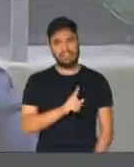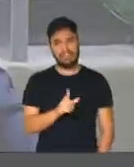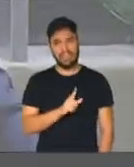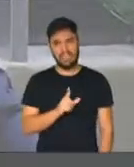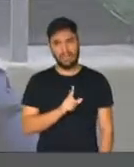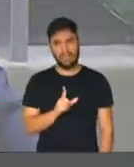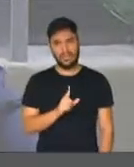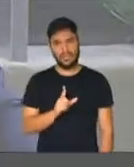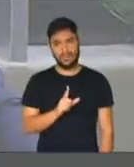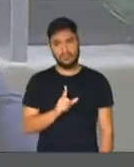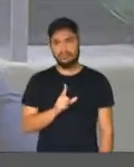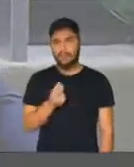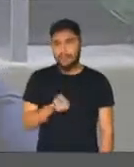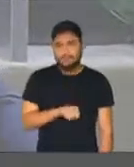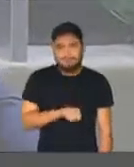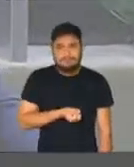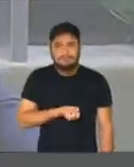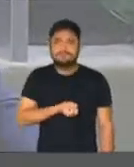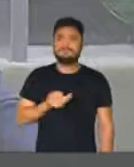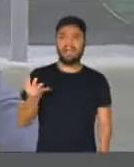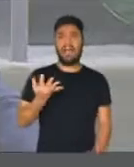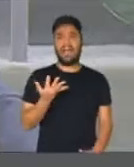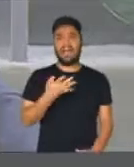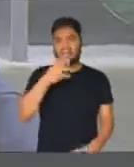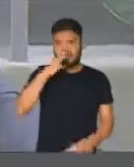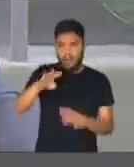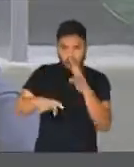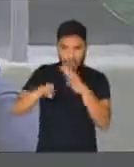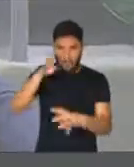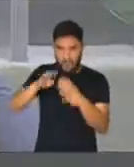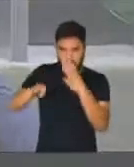mais de uma dezena de denúncias